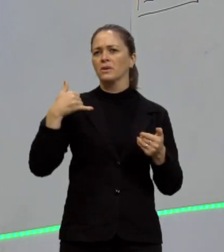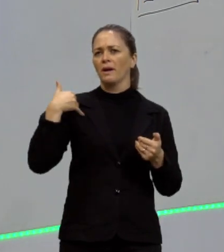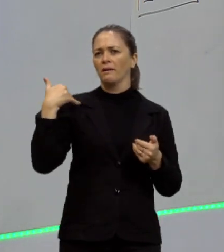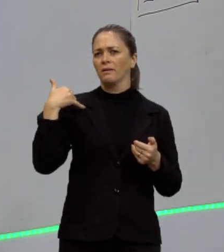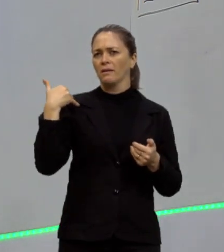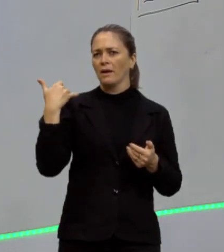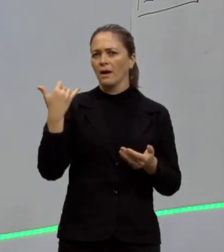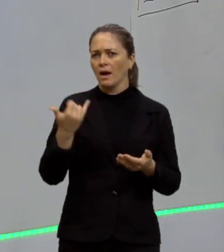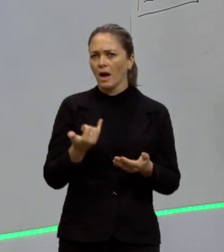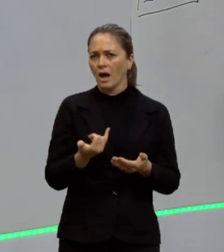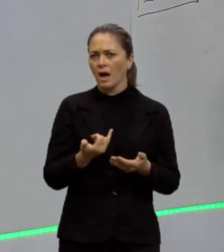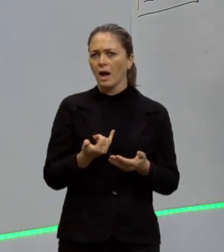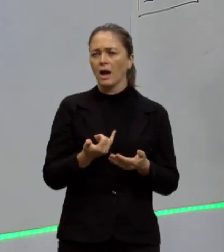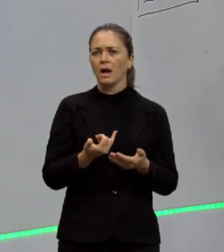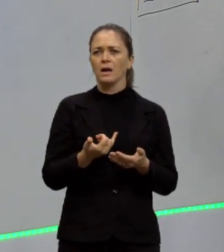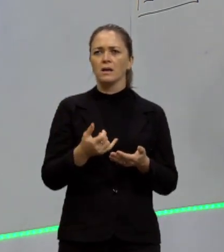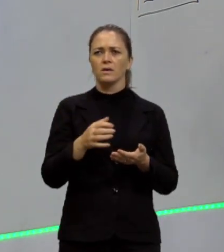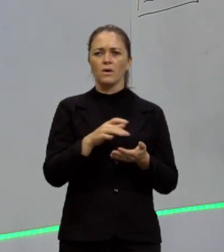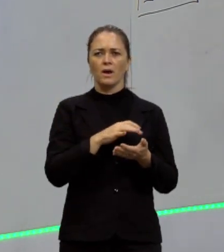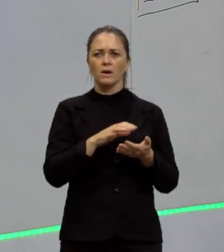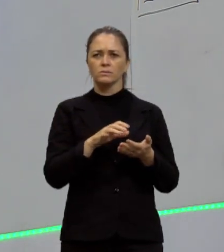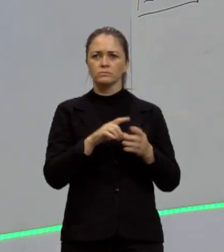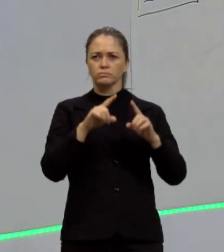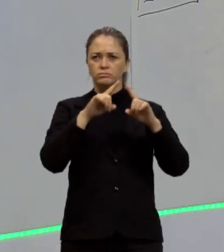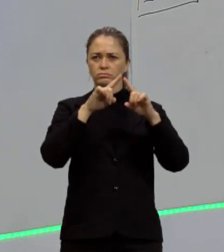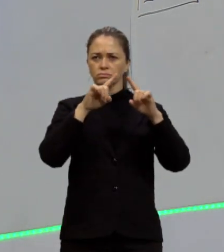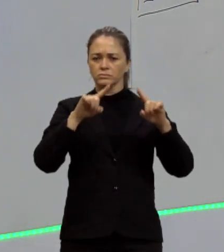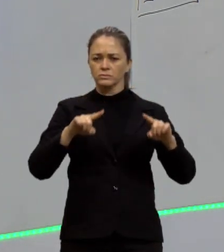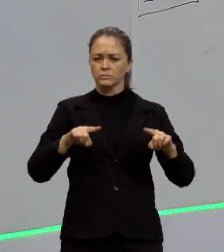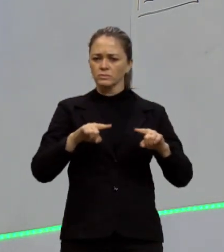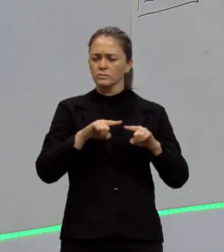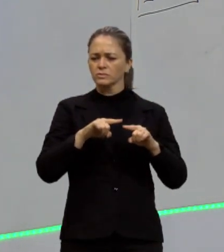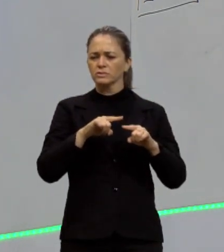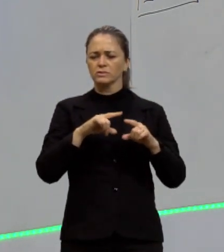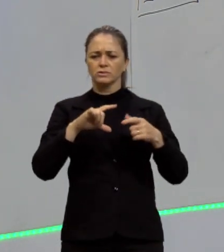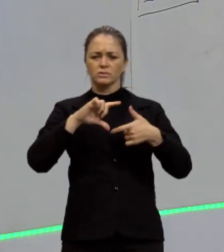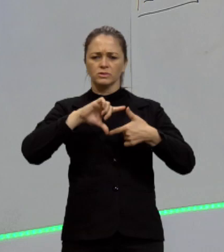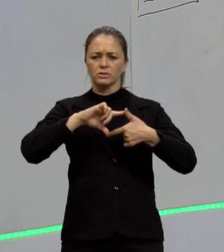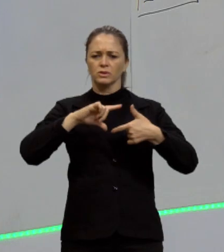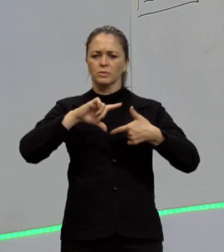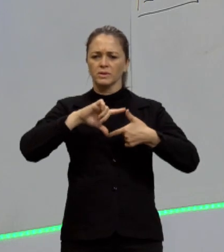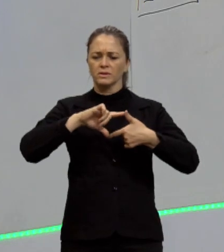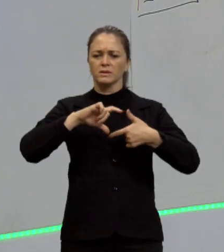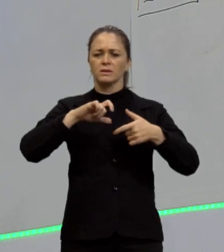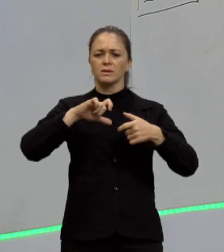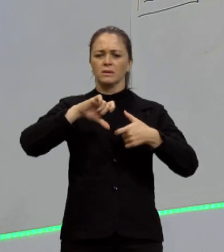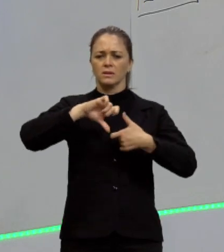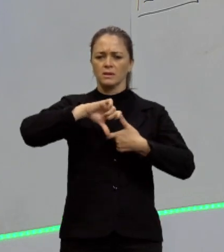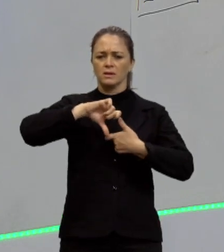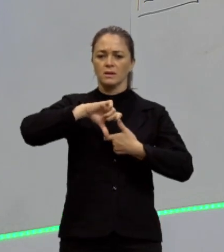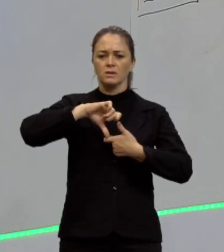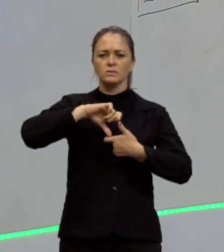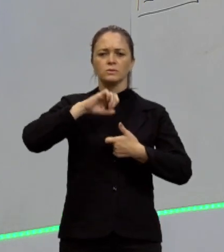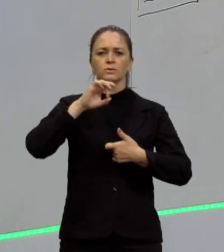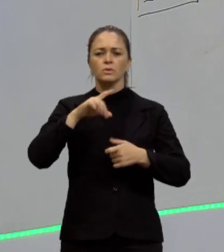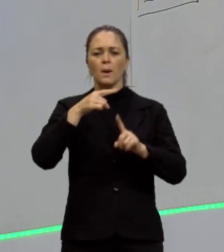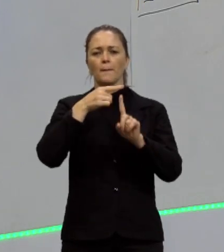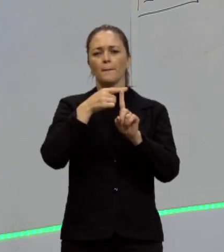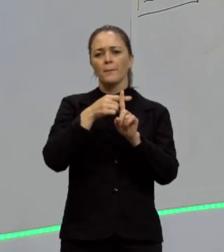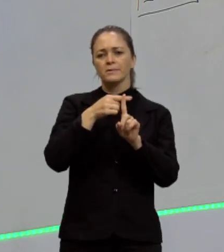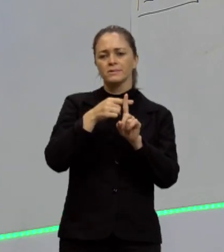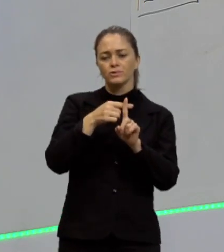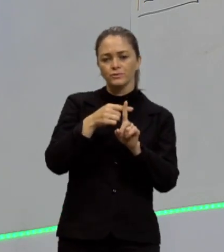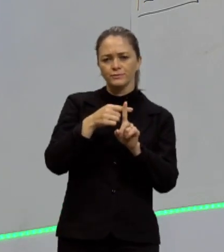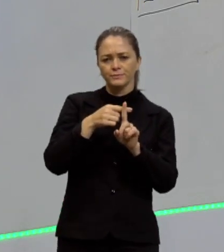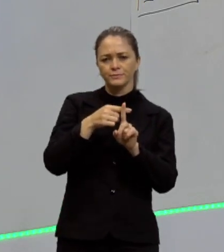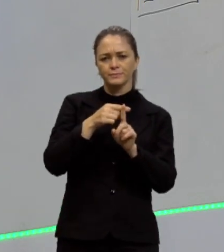ou de um cálculo lá com geometria, só servem valores positivos. Tá bom? Então, mesmo que eu